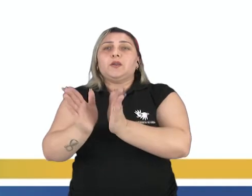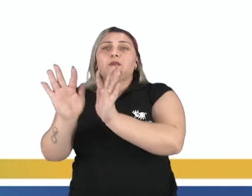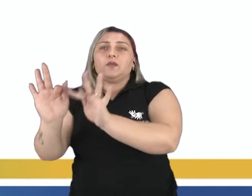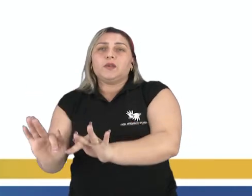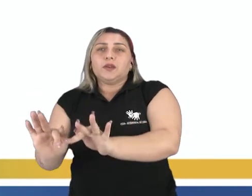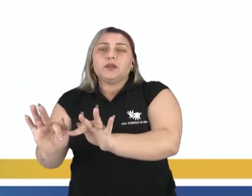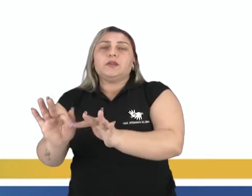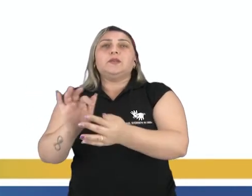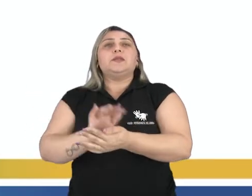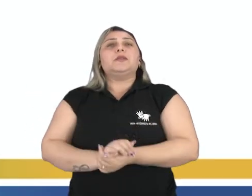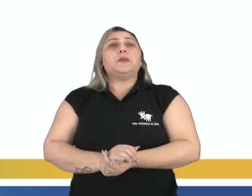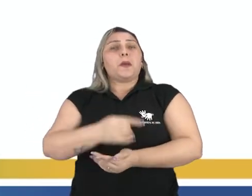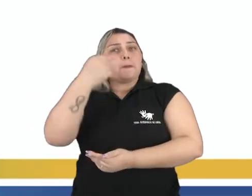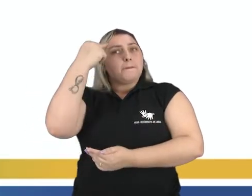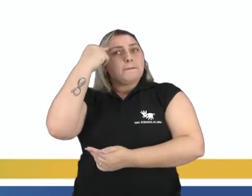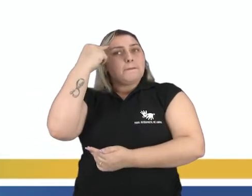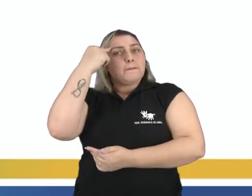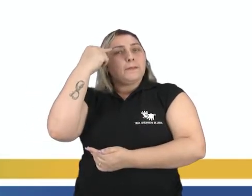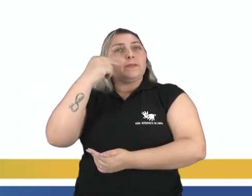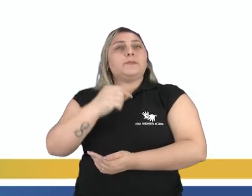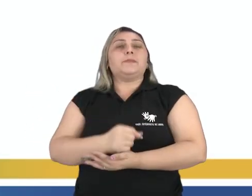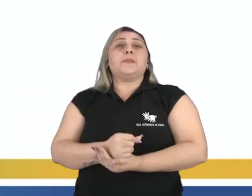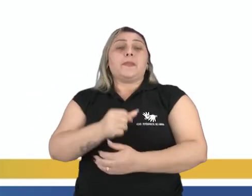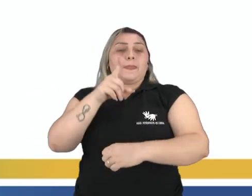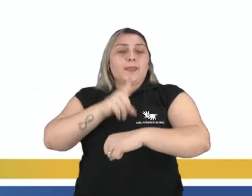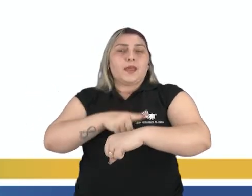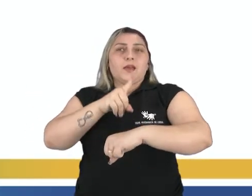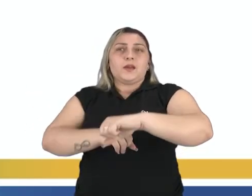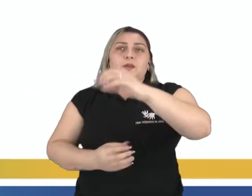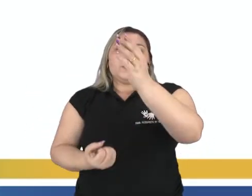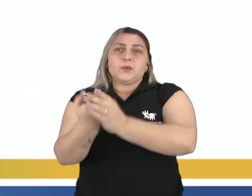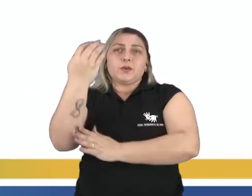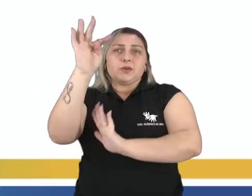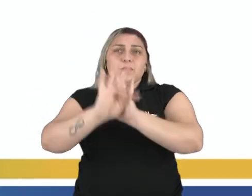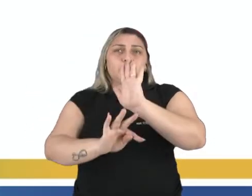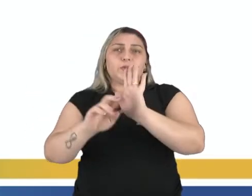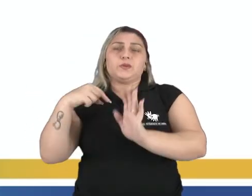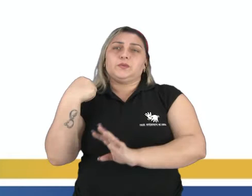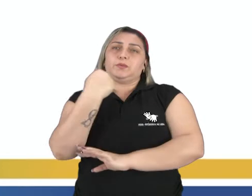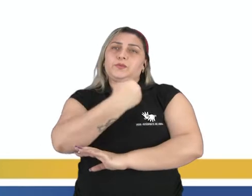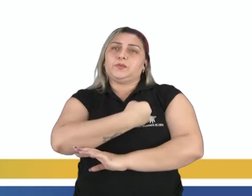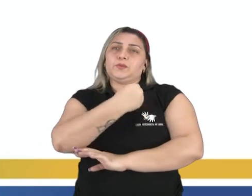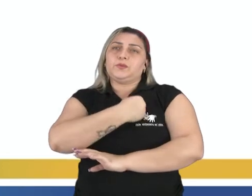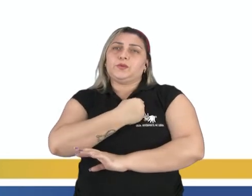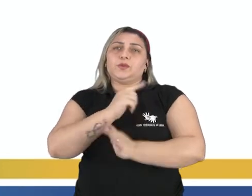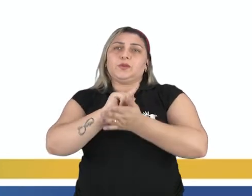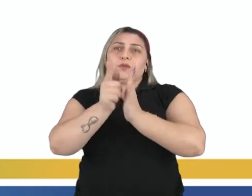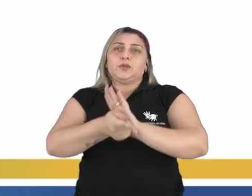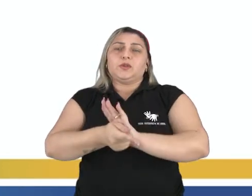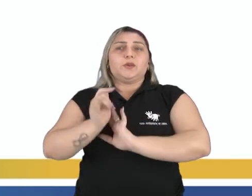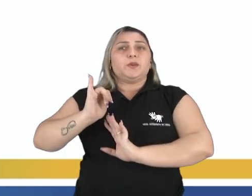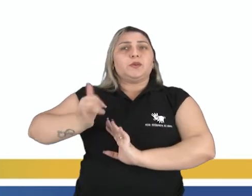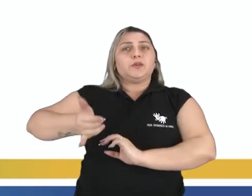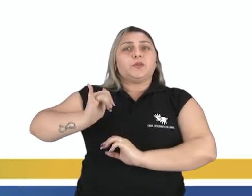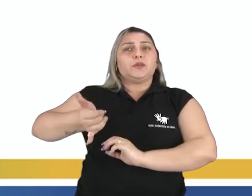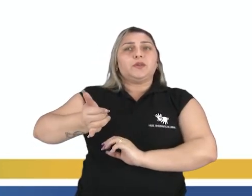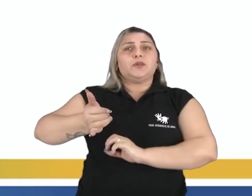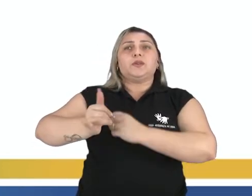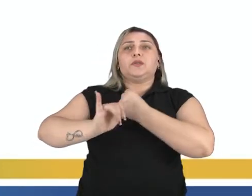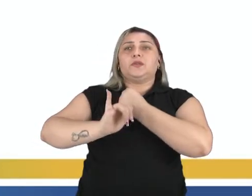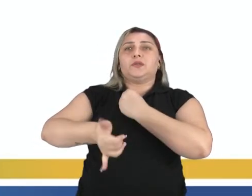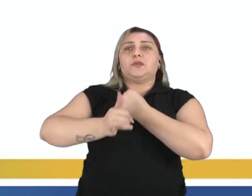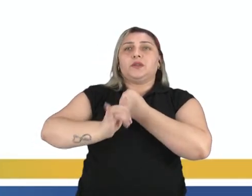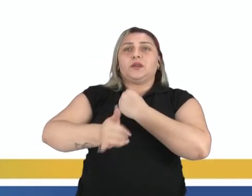assim a gente deve pensar na hora de produzir ali o nosso nosso gênero narrativo Nossa